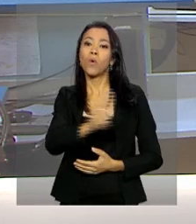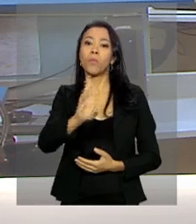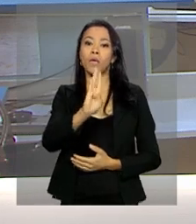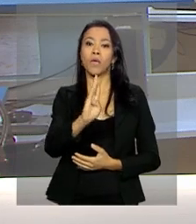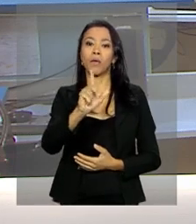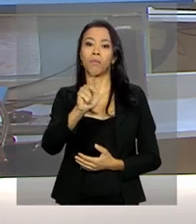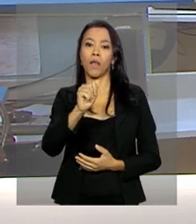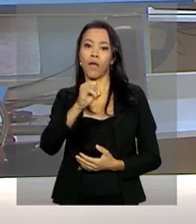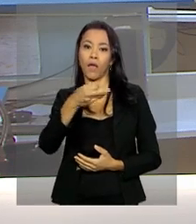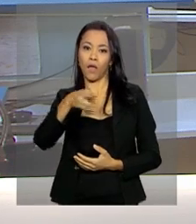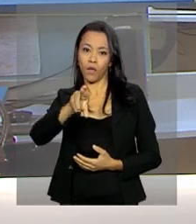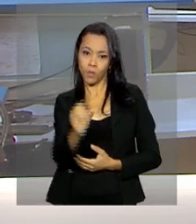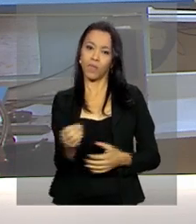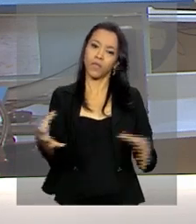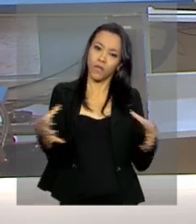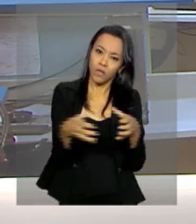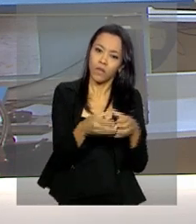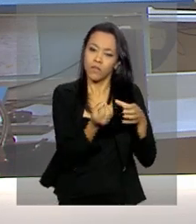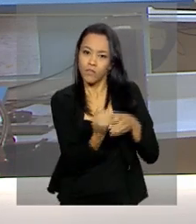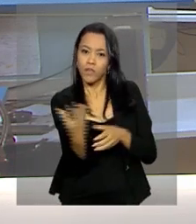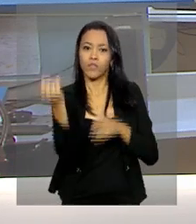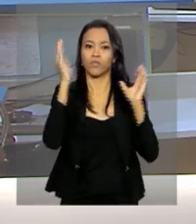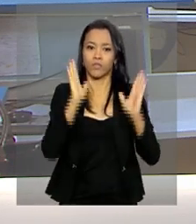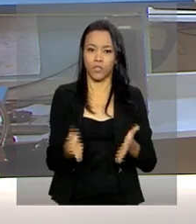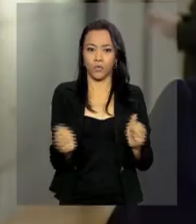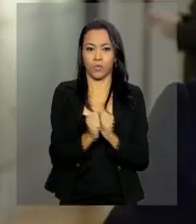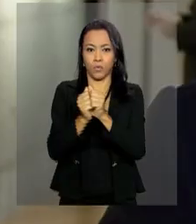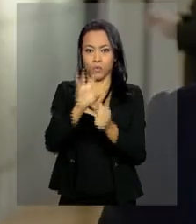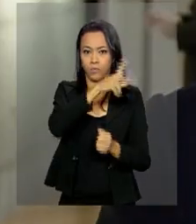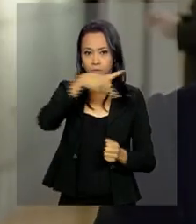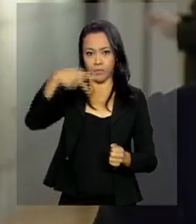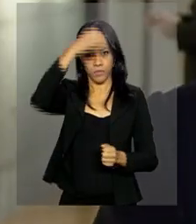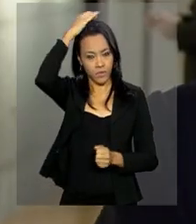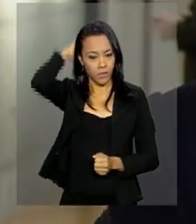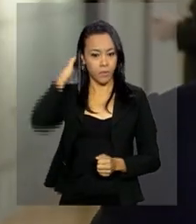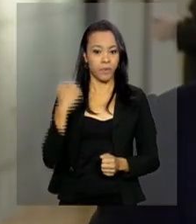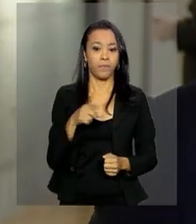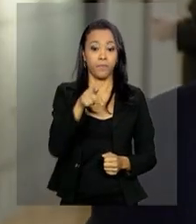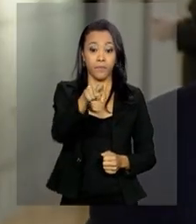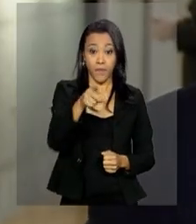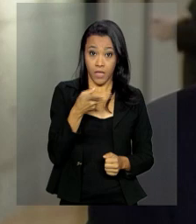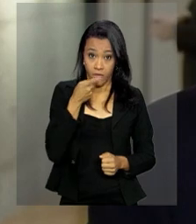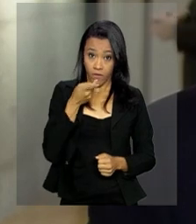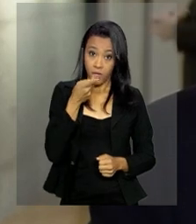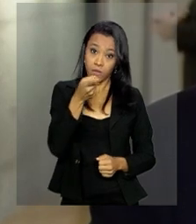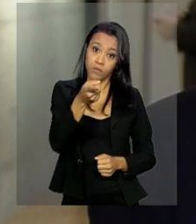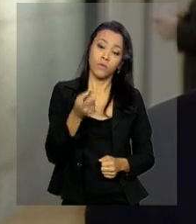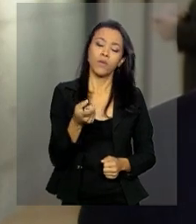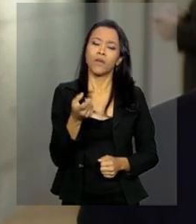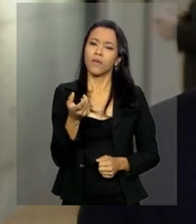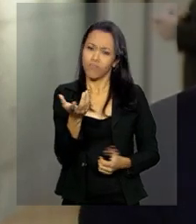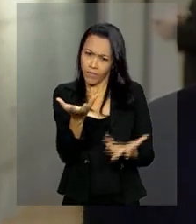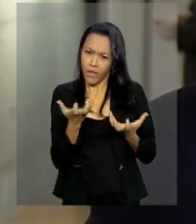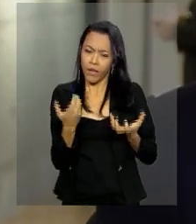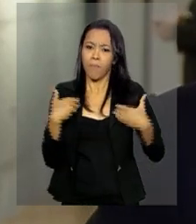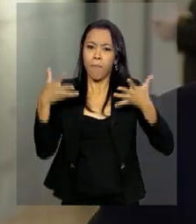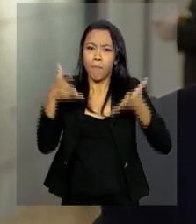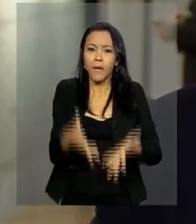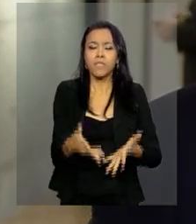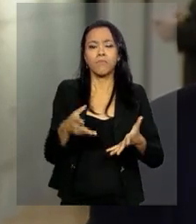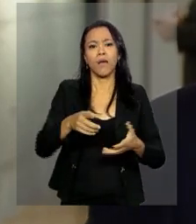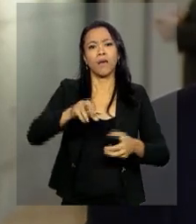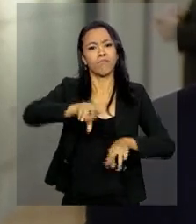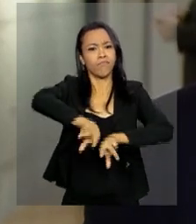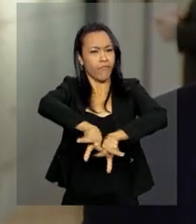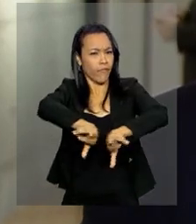Comitiva do presidente Michel Temer lá em Tóquio nós queremos participar de um mercado mais sofisticado mercado de